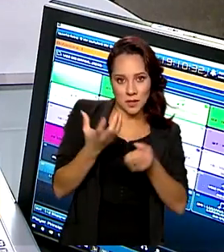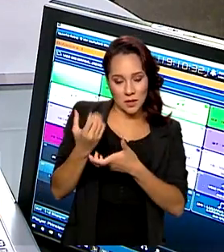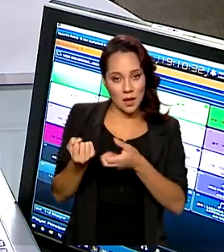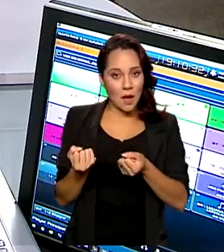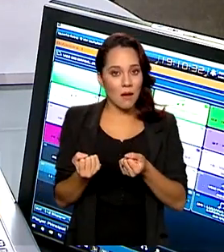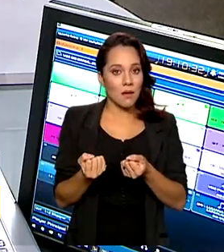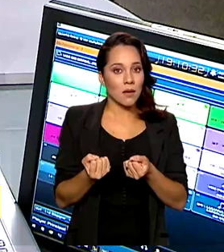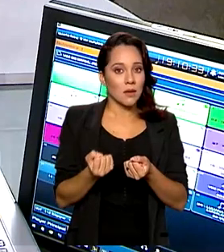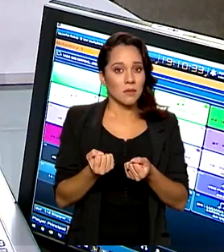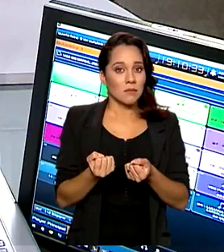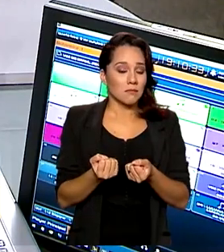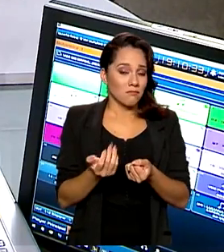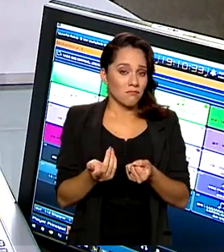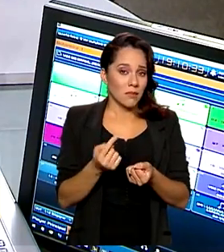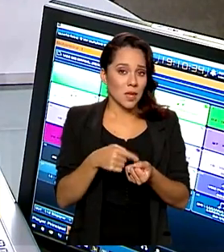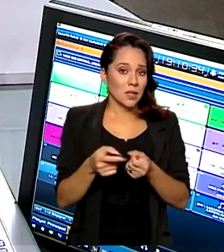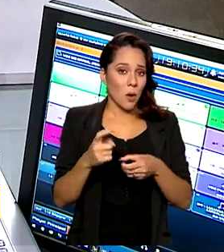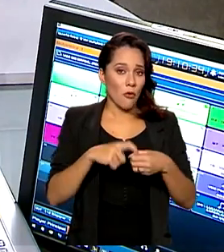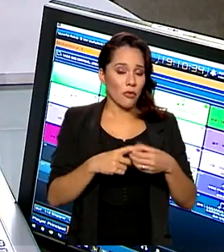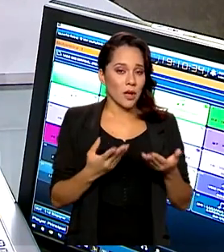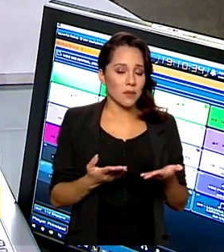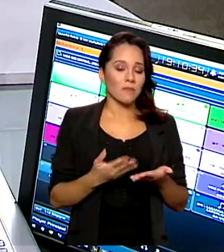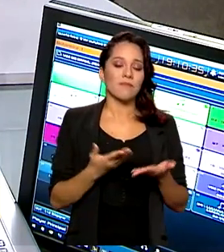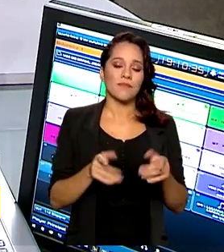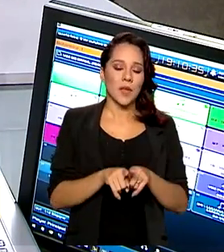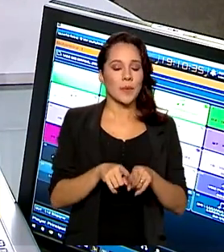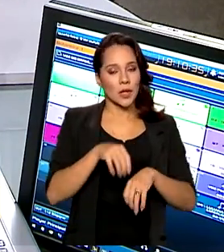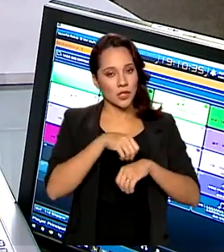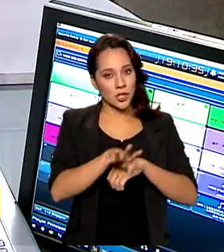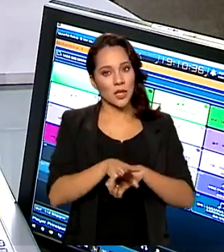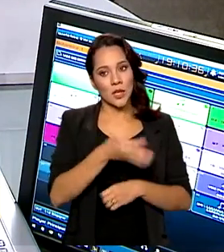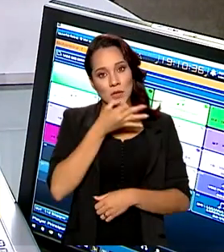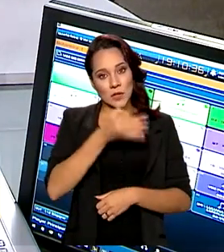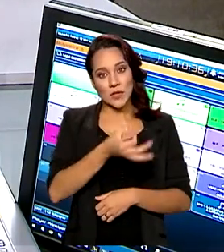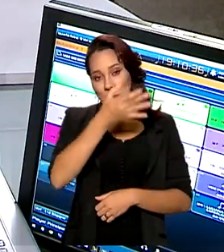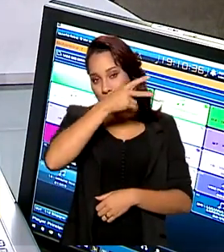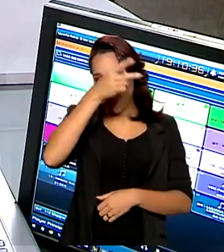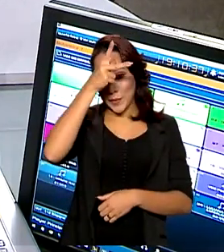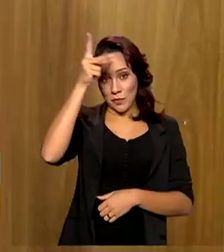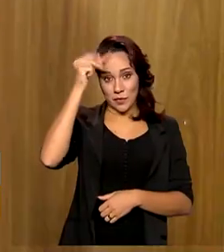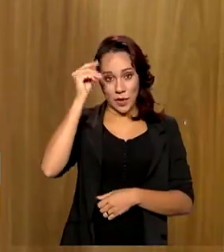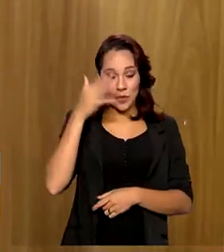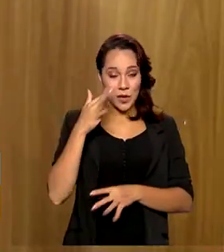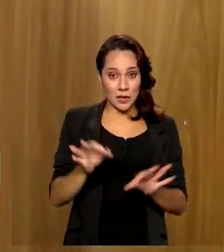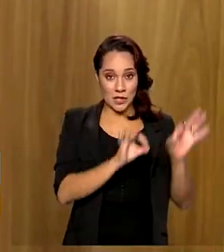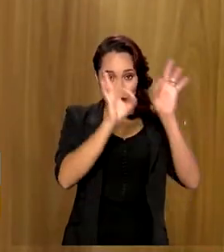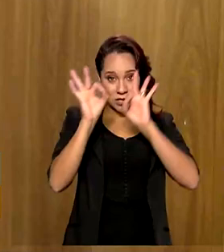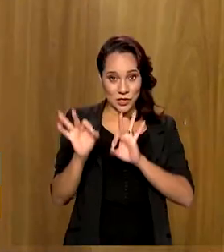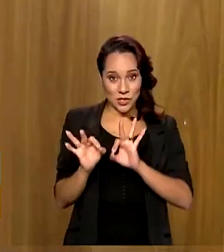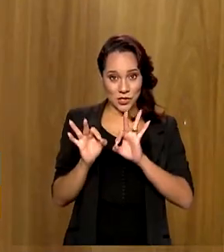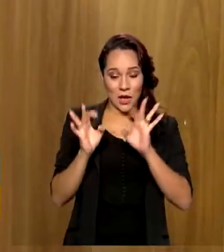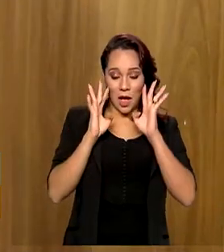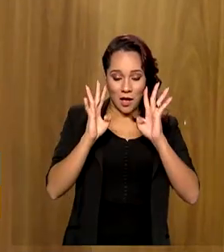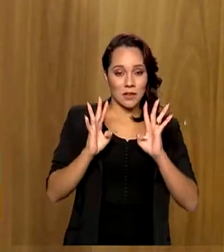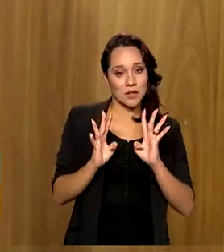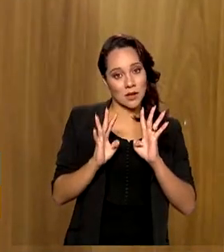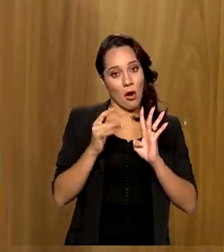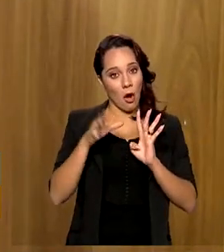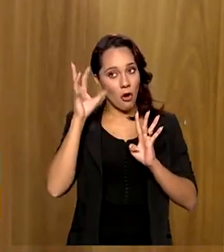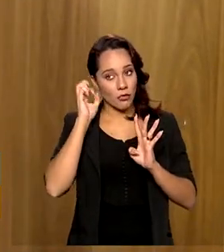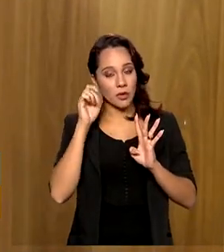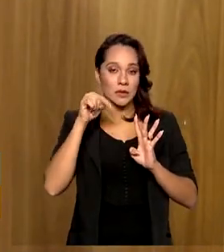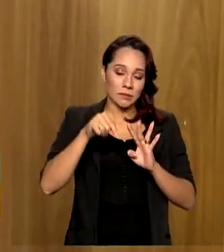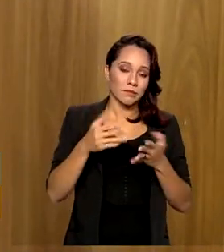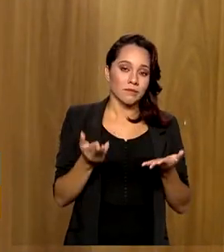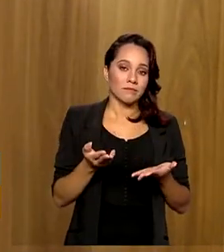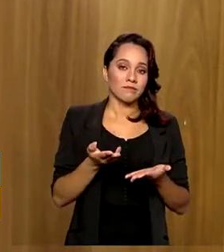prefeituras para aderir a esse convênio. Então fica aqui, inclusive, a dica, a sugestão para os prefeitos, se tiver algum prefeito nos ouvindo, o staff de